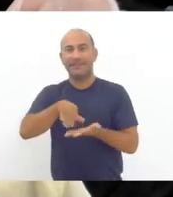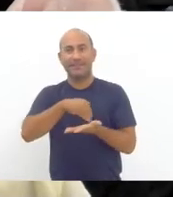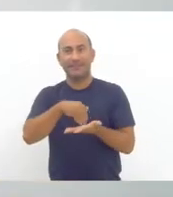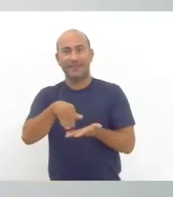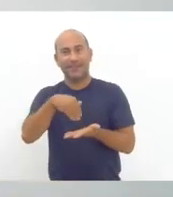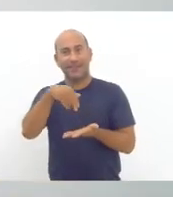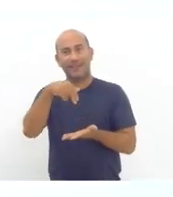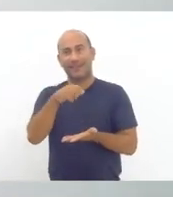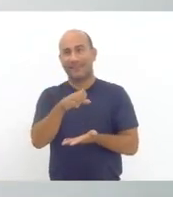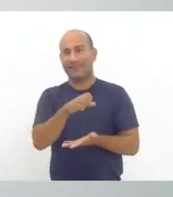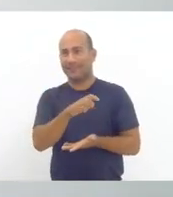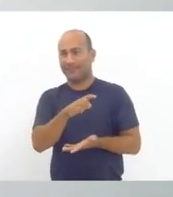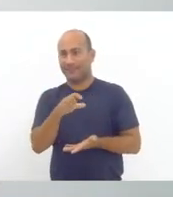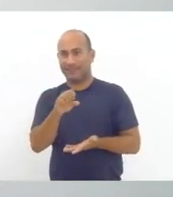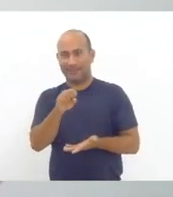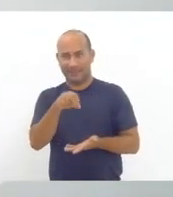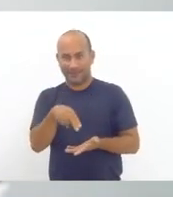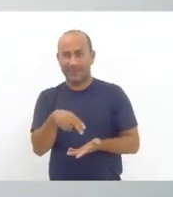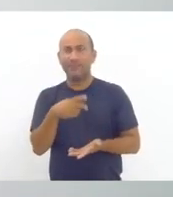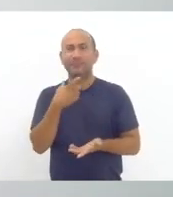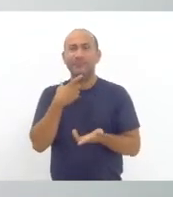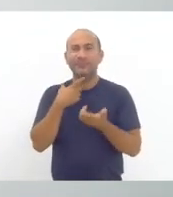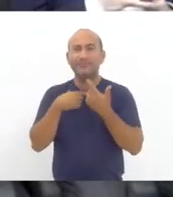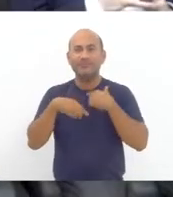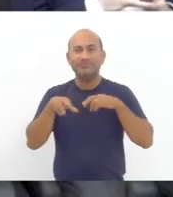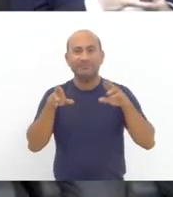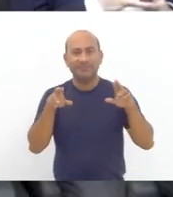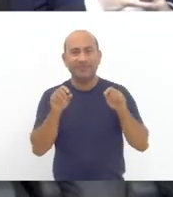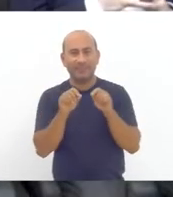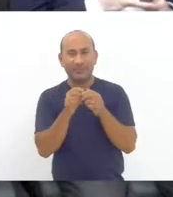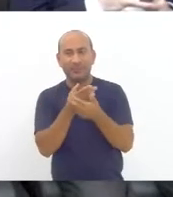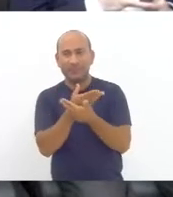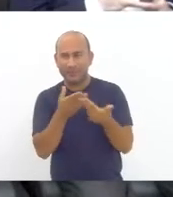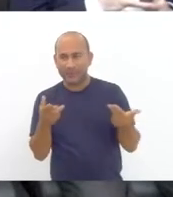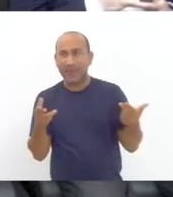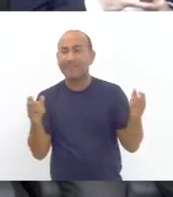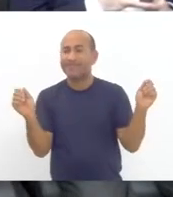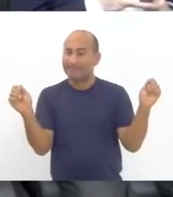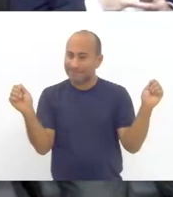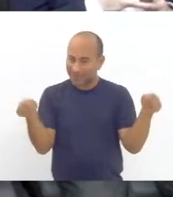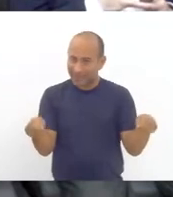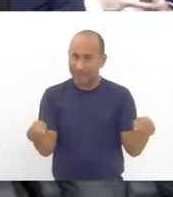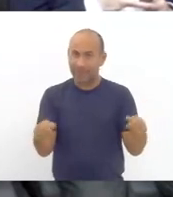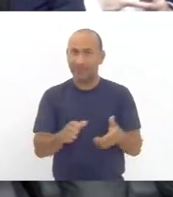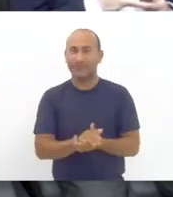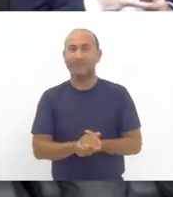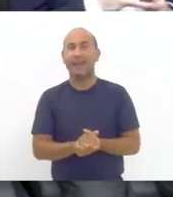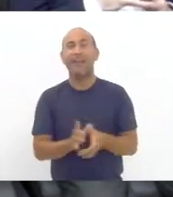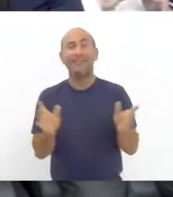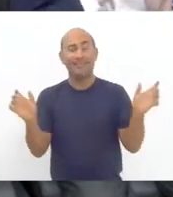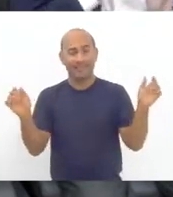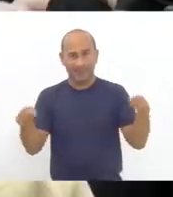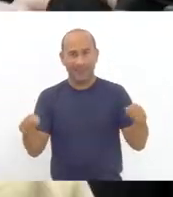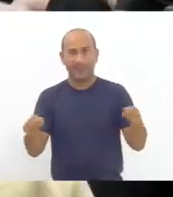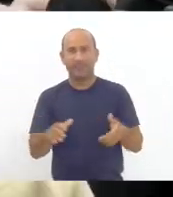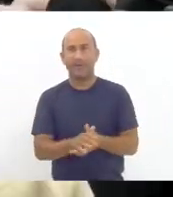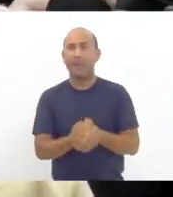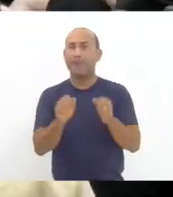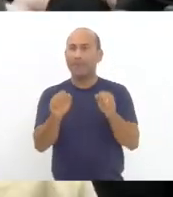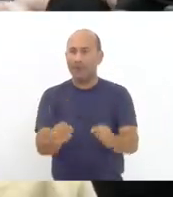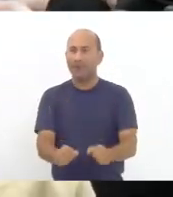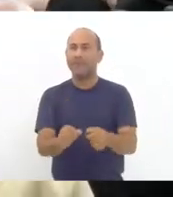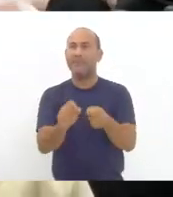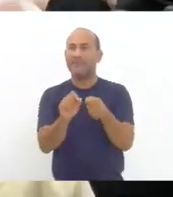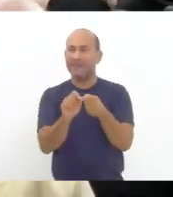guindaste deseja fazer alguma saudação ao bap ainda dá tempo ainda dá tempo pode fazer